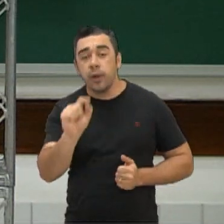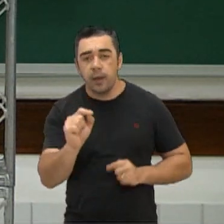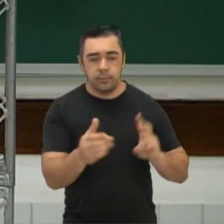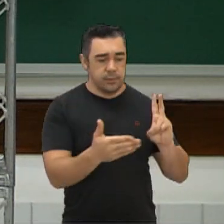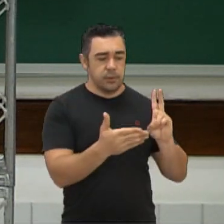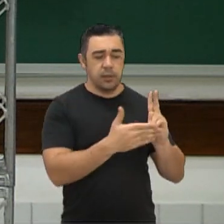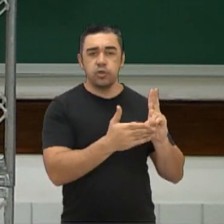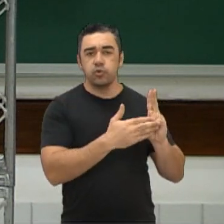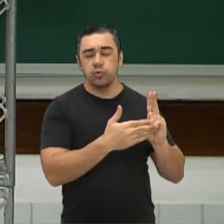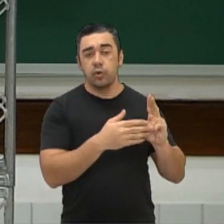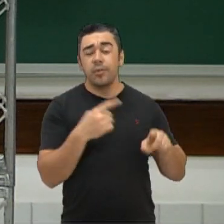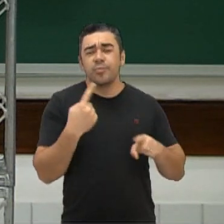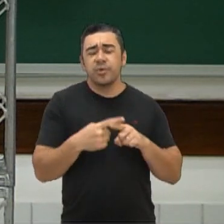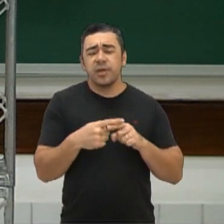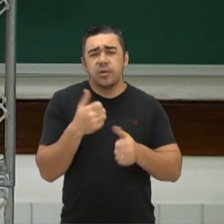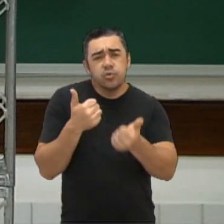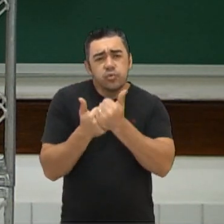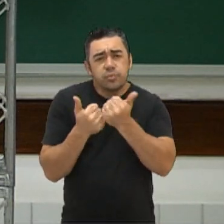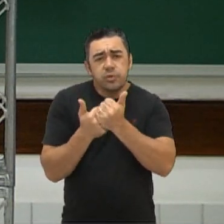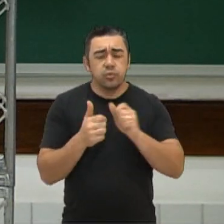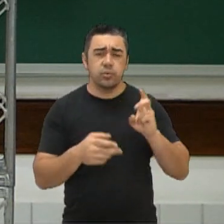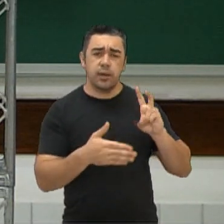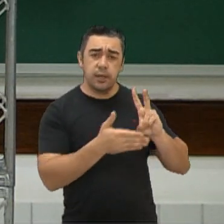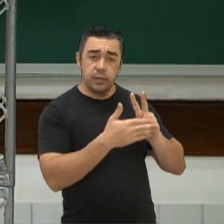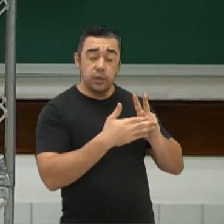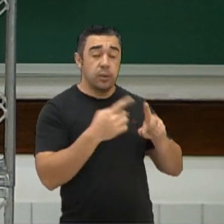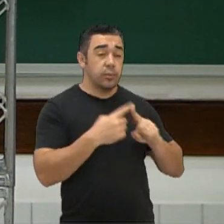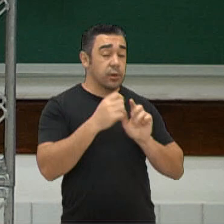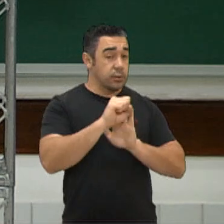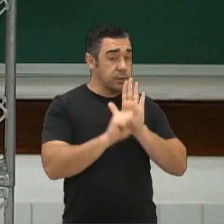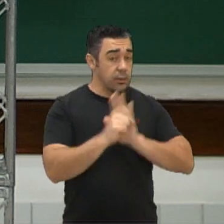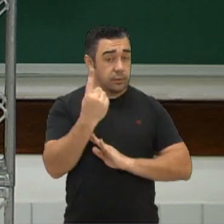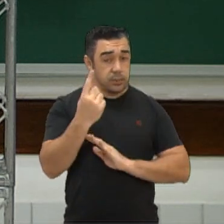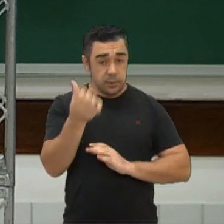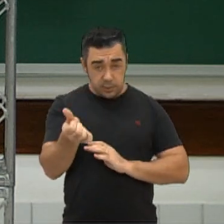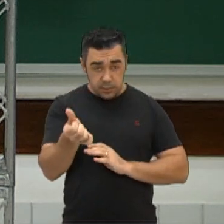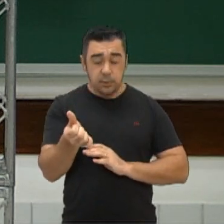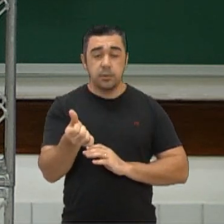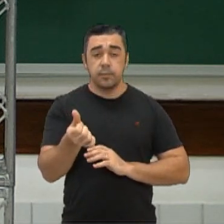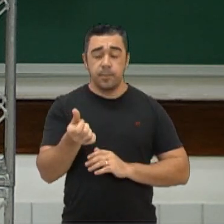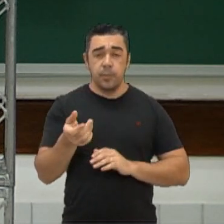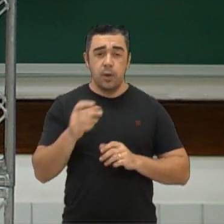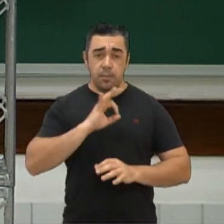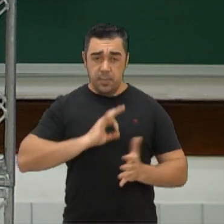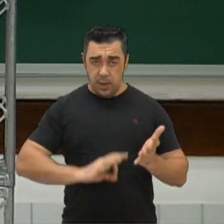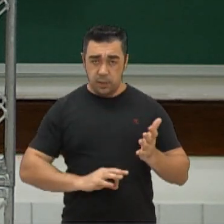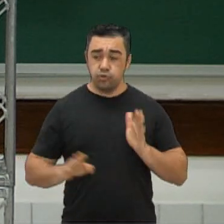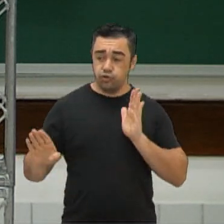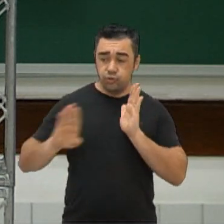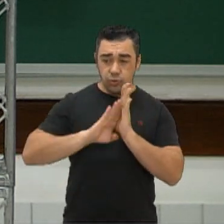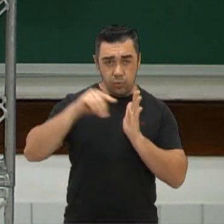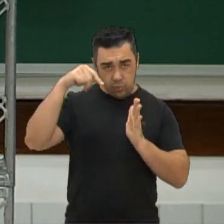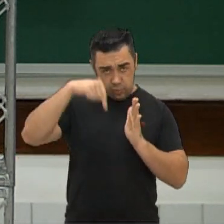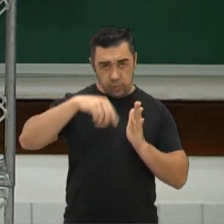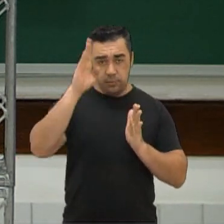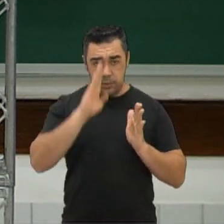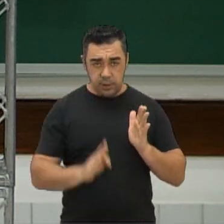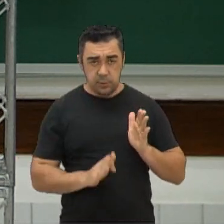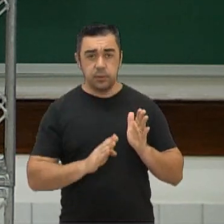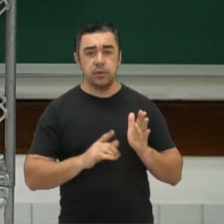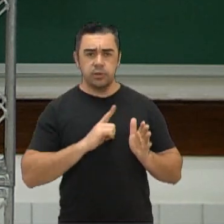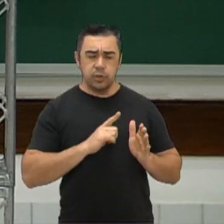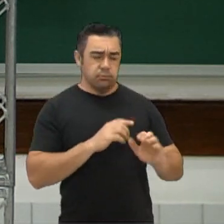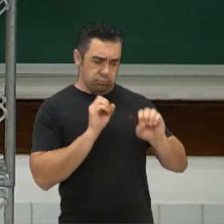em substituição da mão de obra indígena? Porque no século XVI, os jesuítas que aqui chegaram em um processo